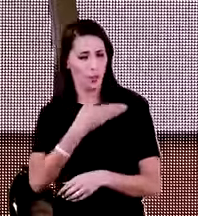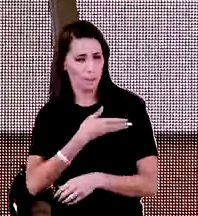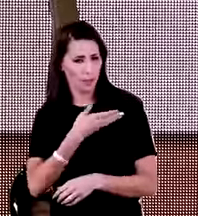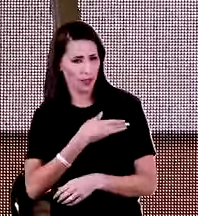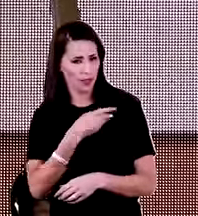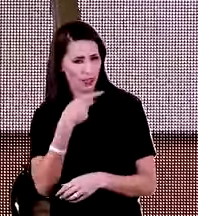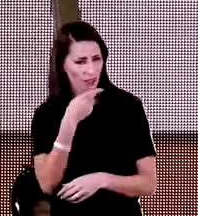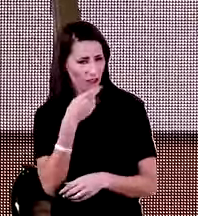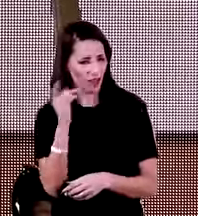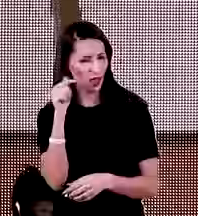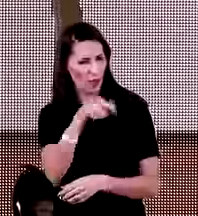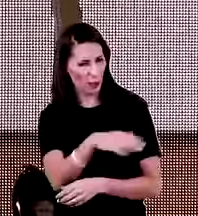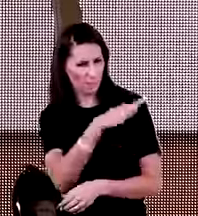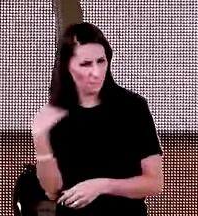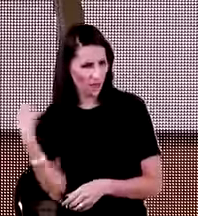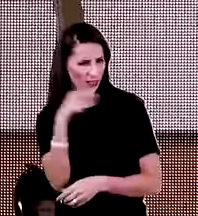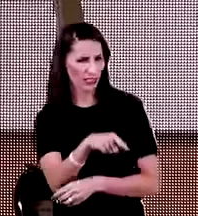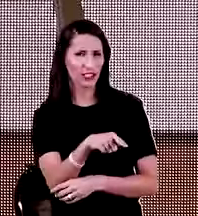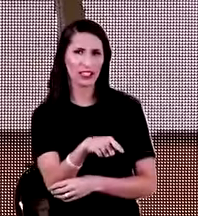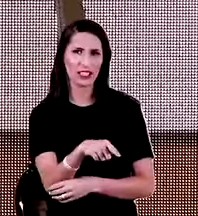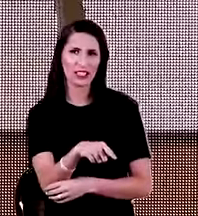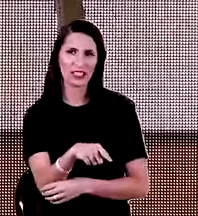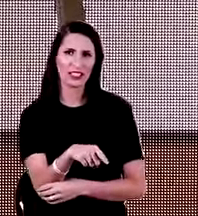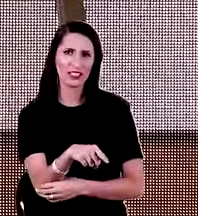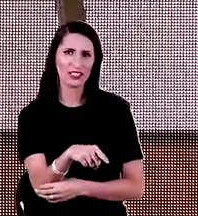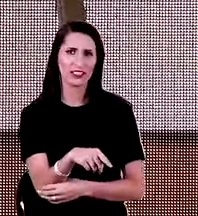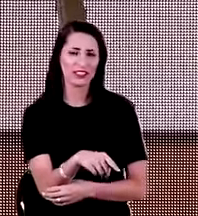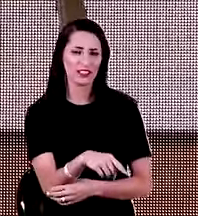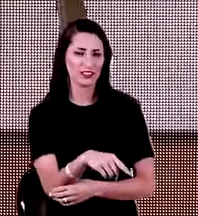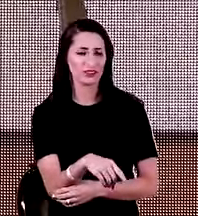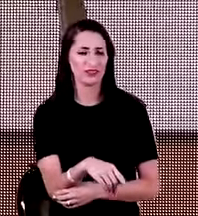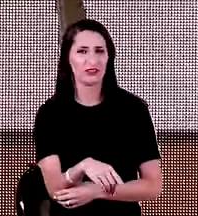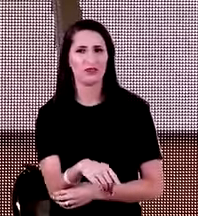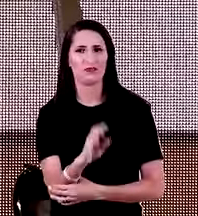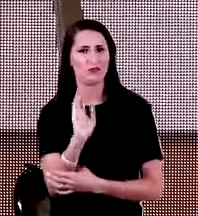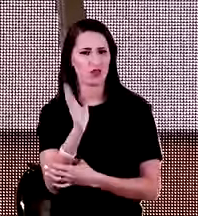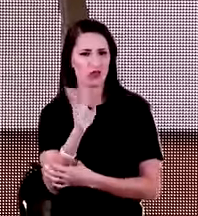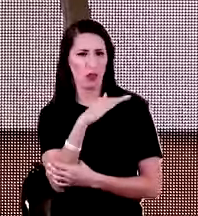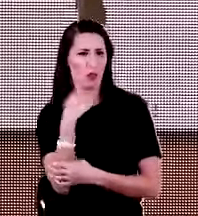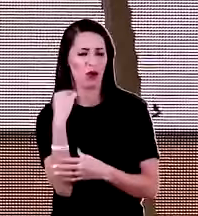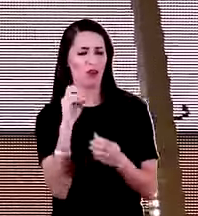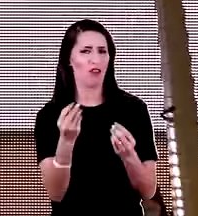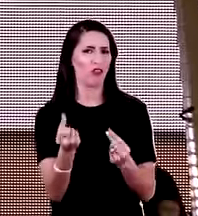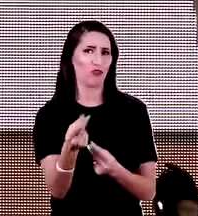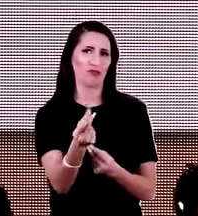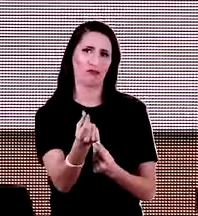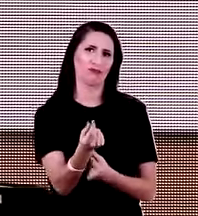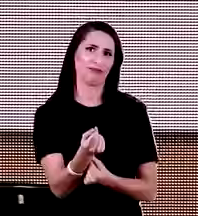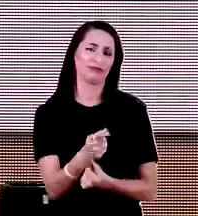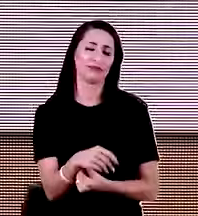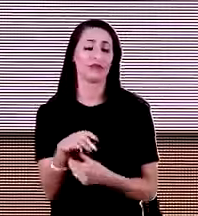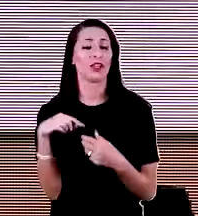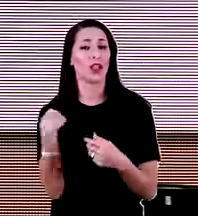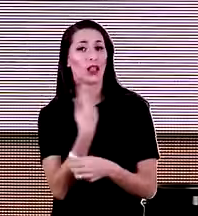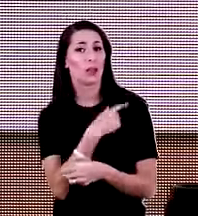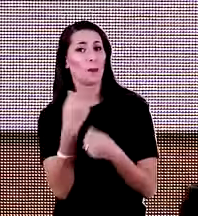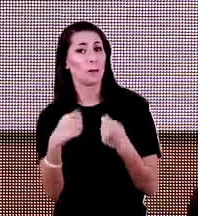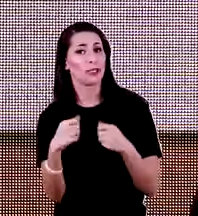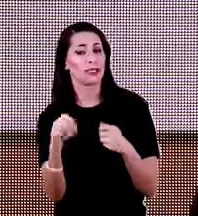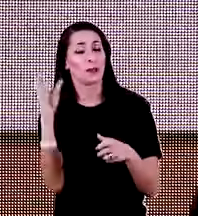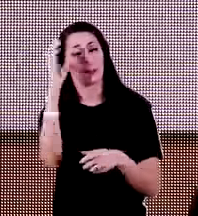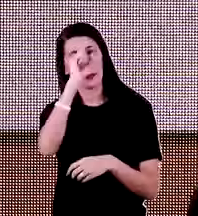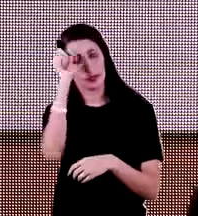mesmo, mata logo essa condenada, coitada, que já estava morrendo. Nós precisamos aprender a ser como